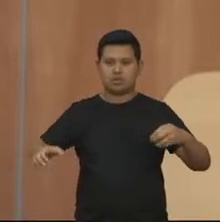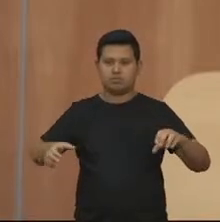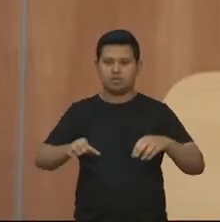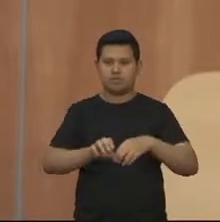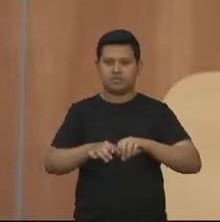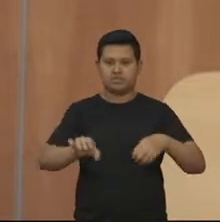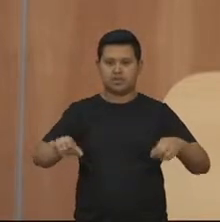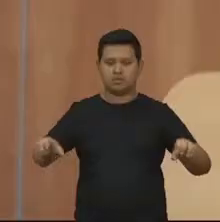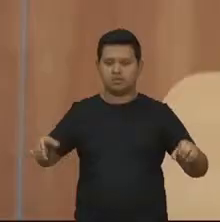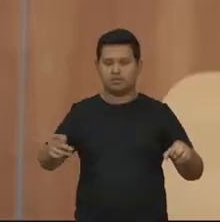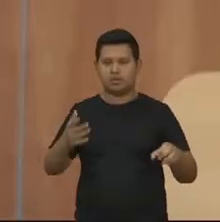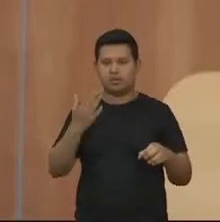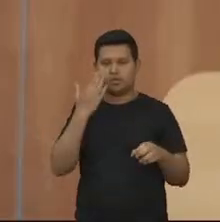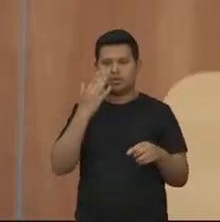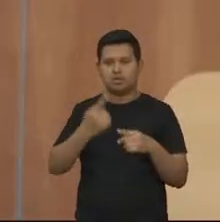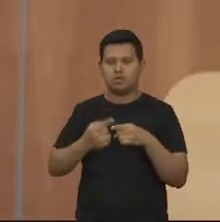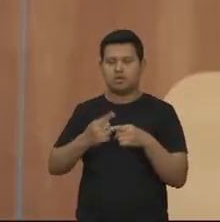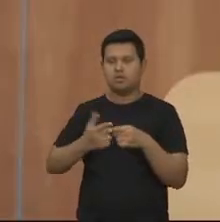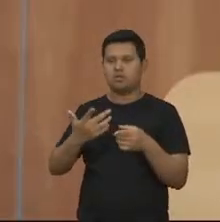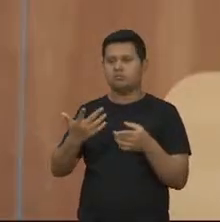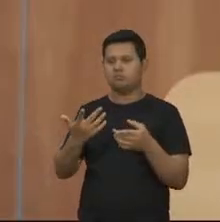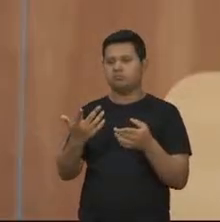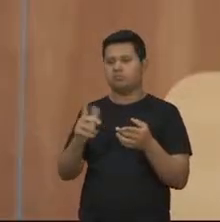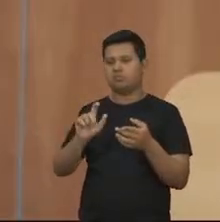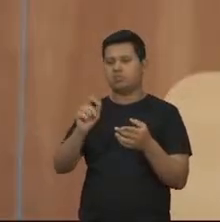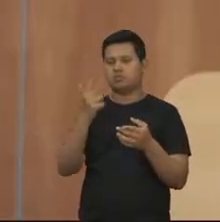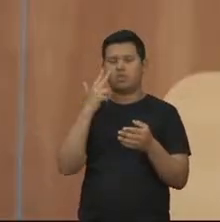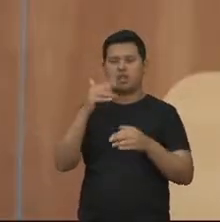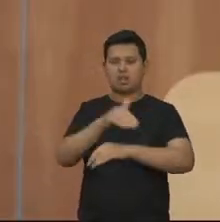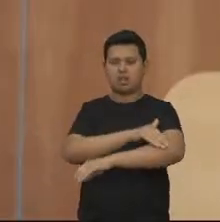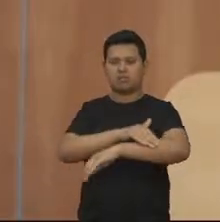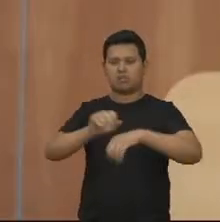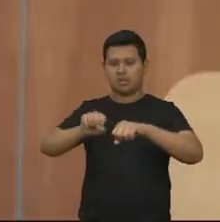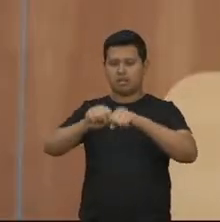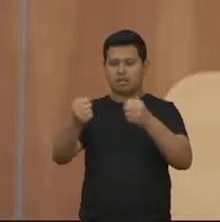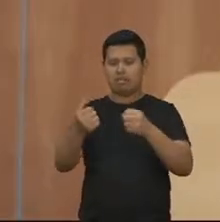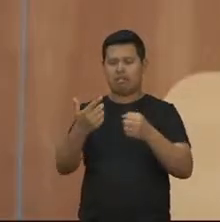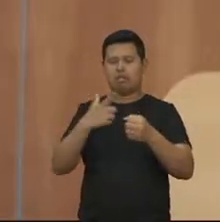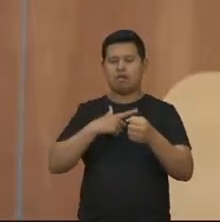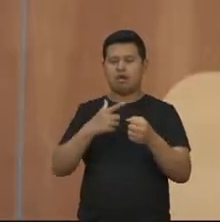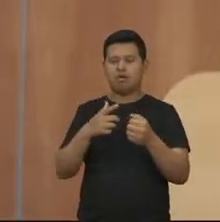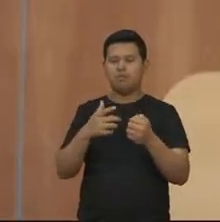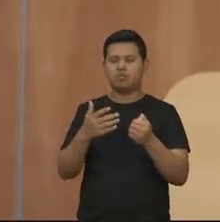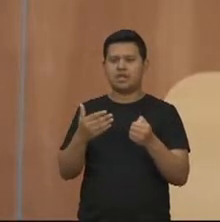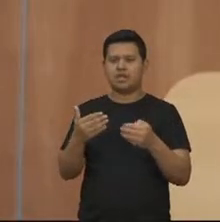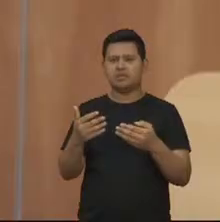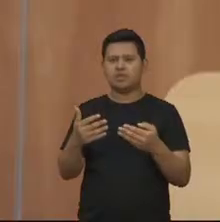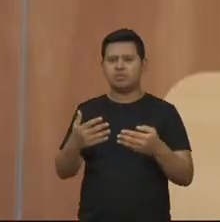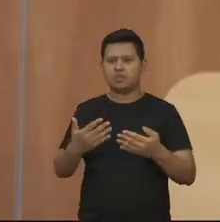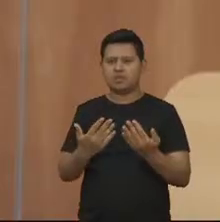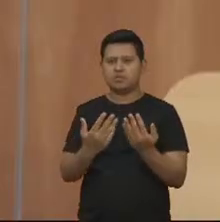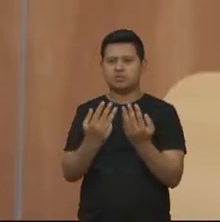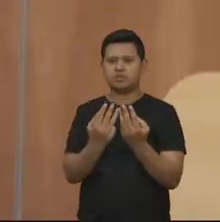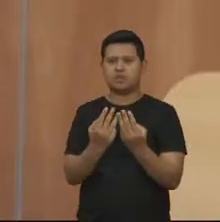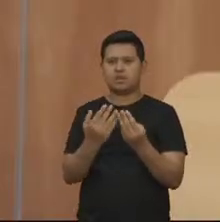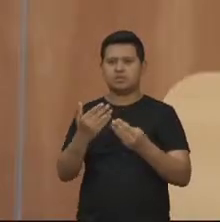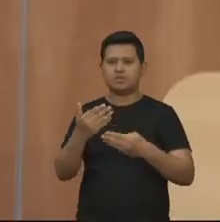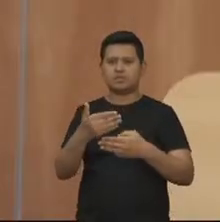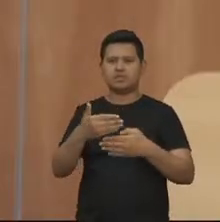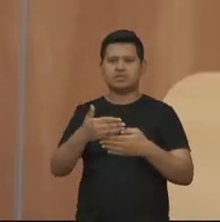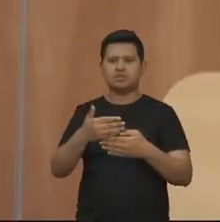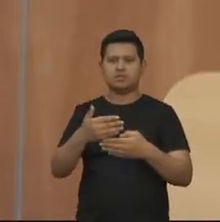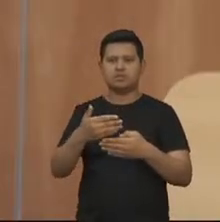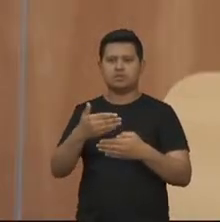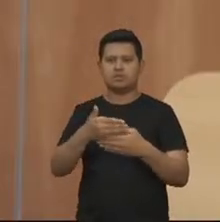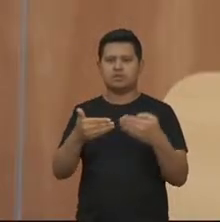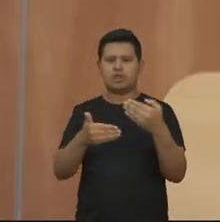derrubou a calçada do seu Pedro, derrubou parte da rua, derrubou o muro de arrimo que tinha na casa dele e separava a casa